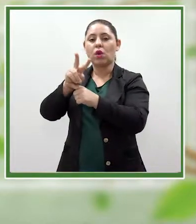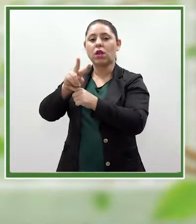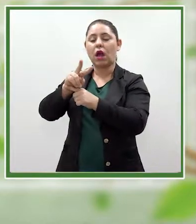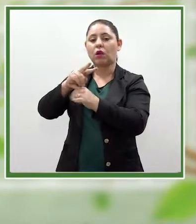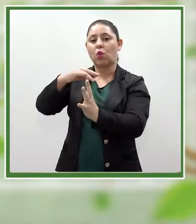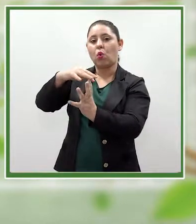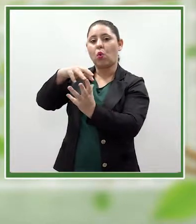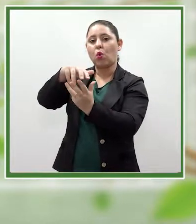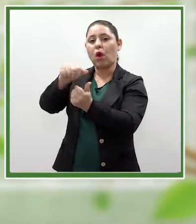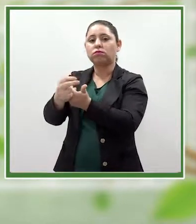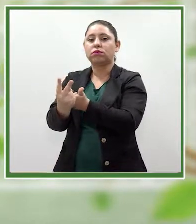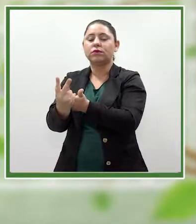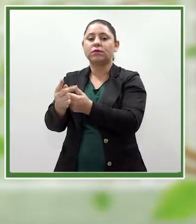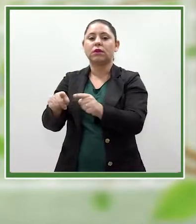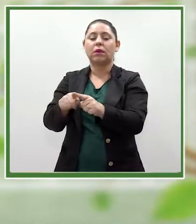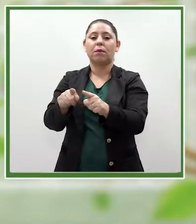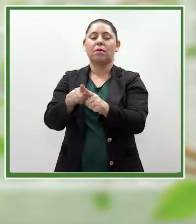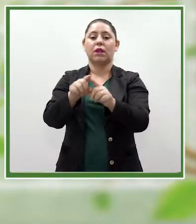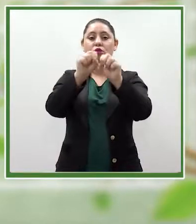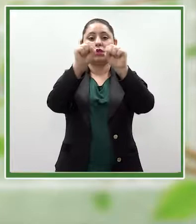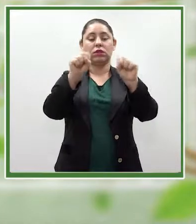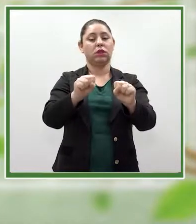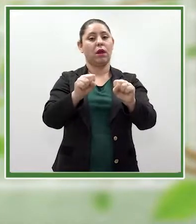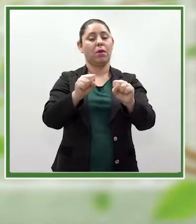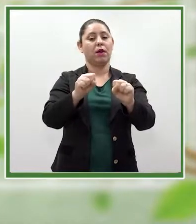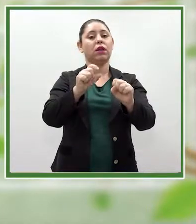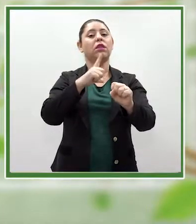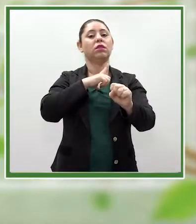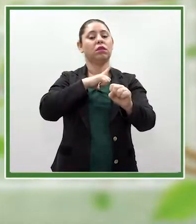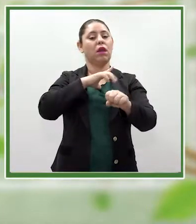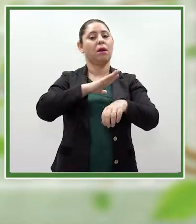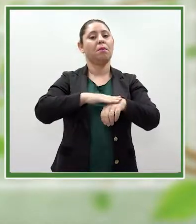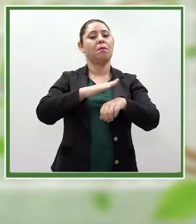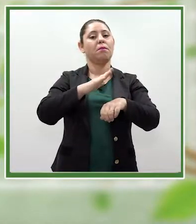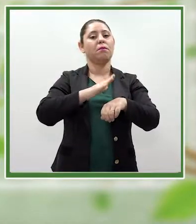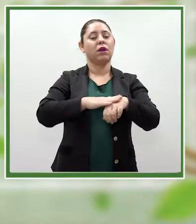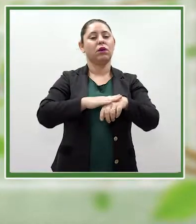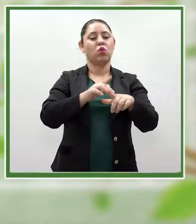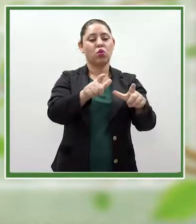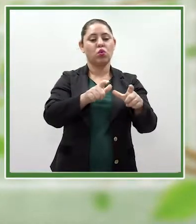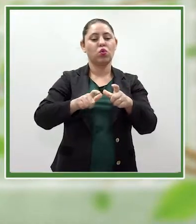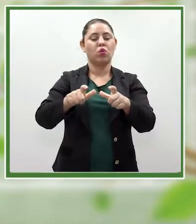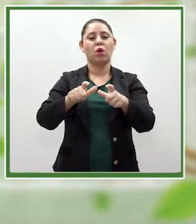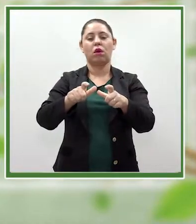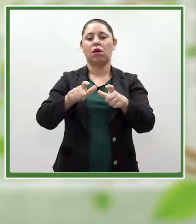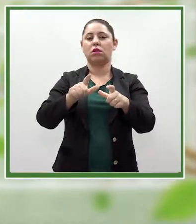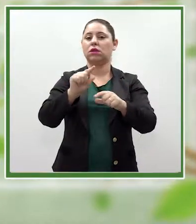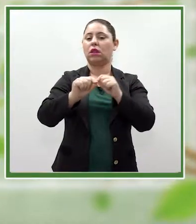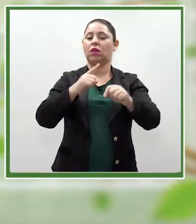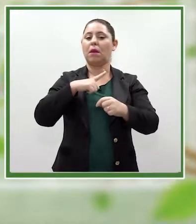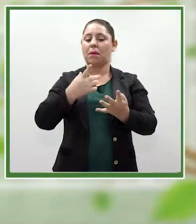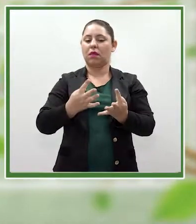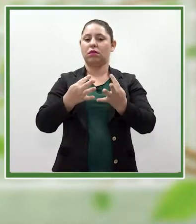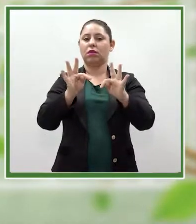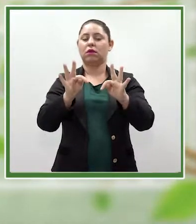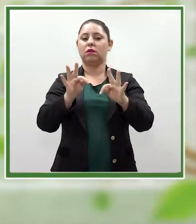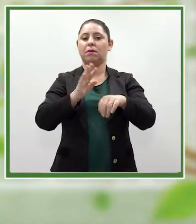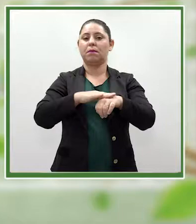preservação ambiental, no caso, menor impacto ambiental, e maior lucratividade dos sistemas que adotam, ou dos setores que